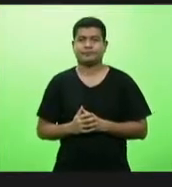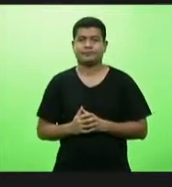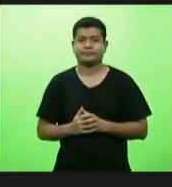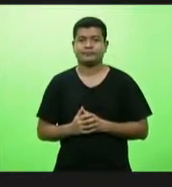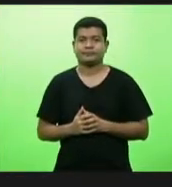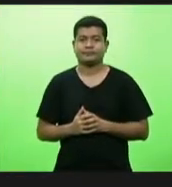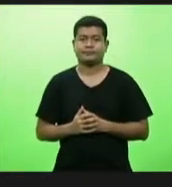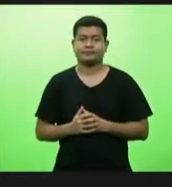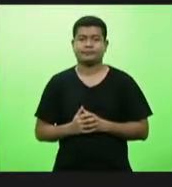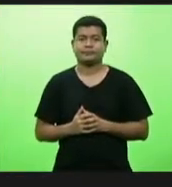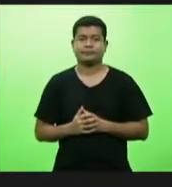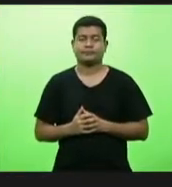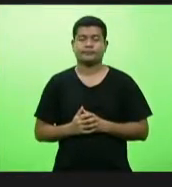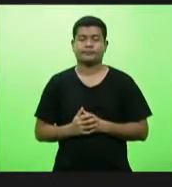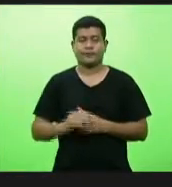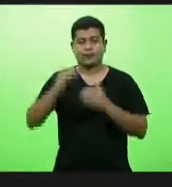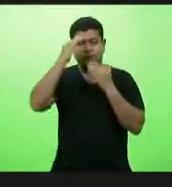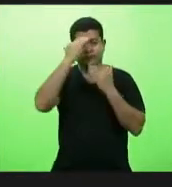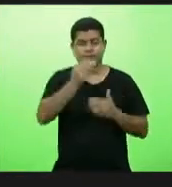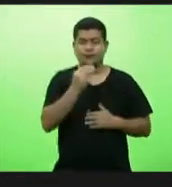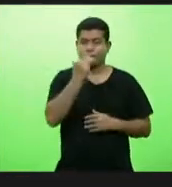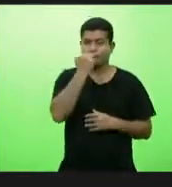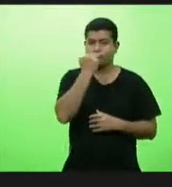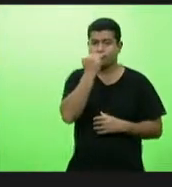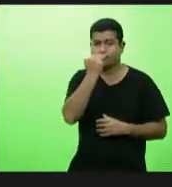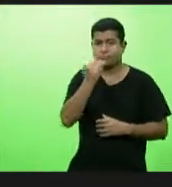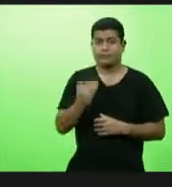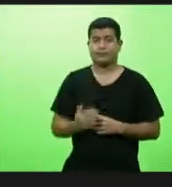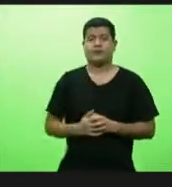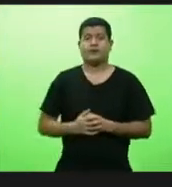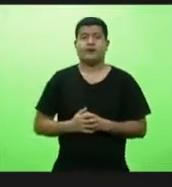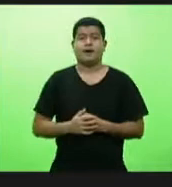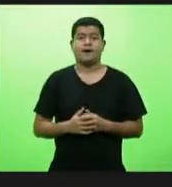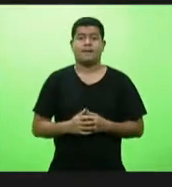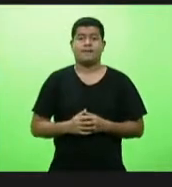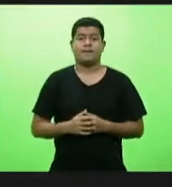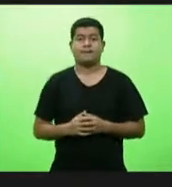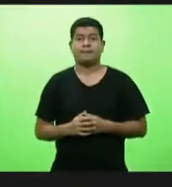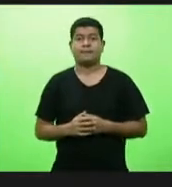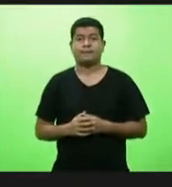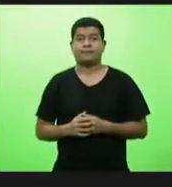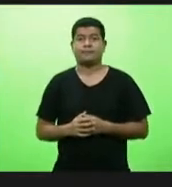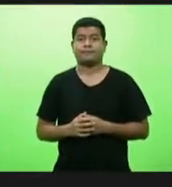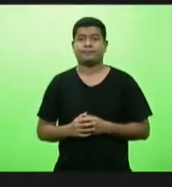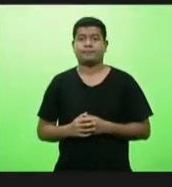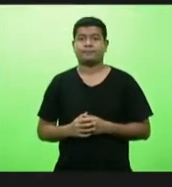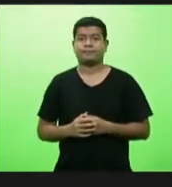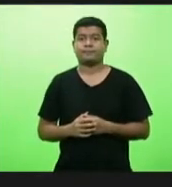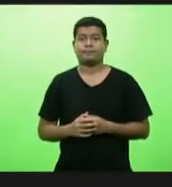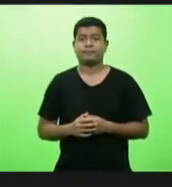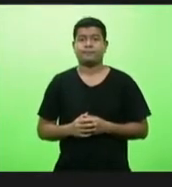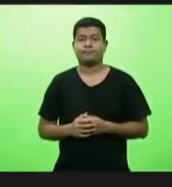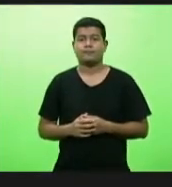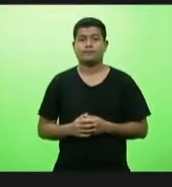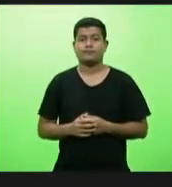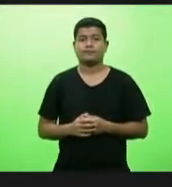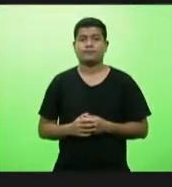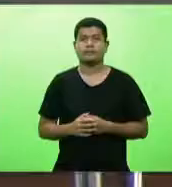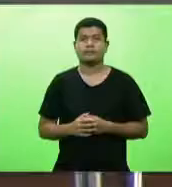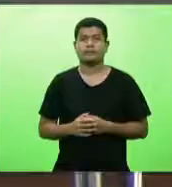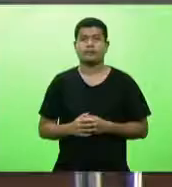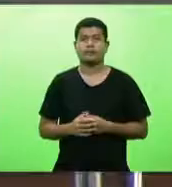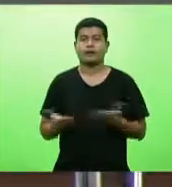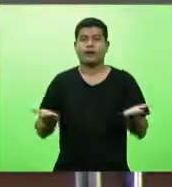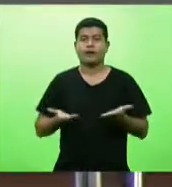deputado Maciço Pels. Deputado, quer fazer o uso do restante? Agora com a